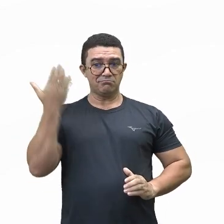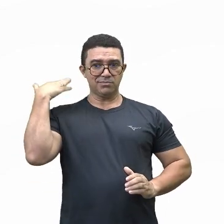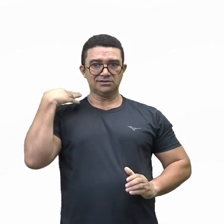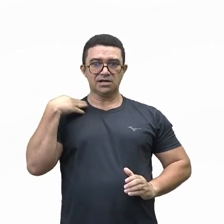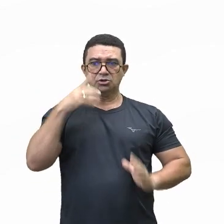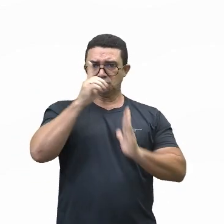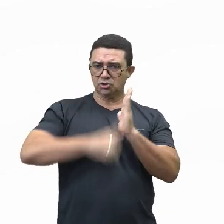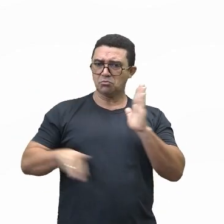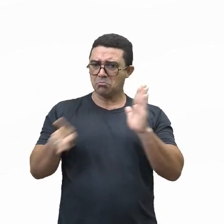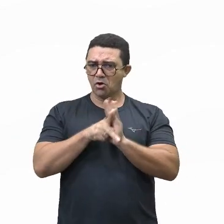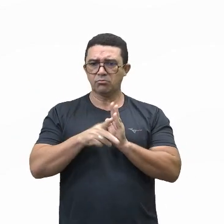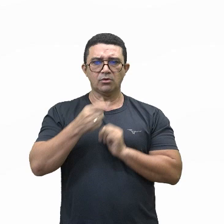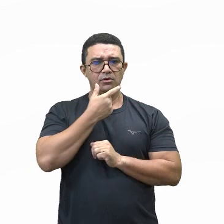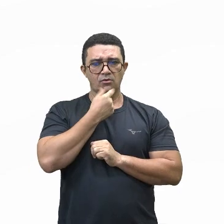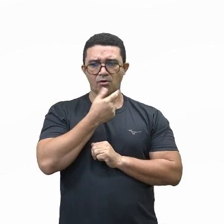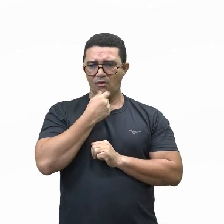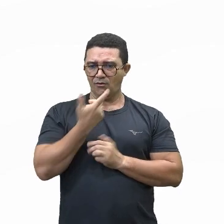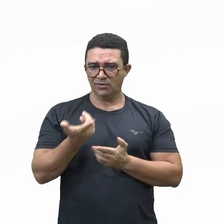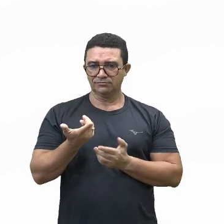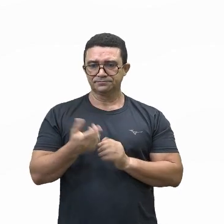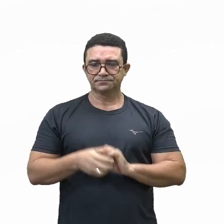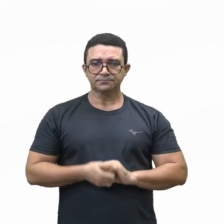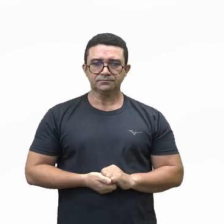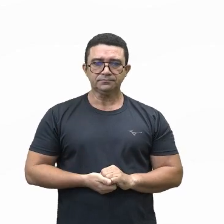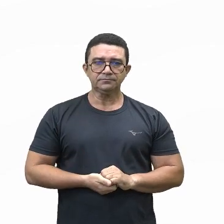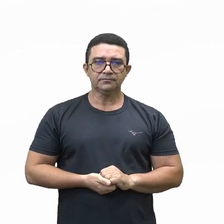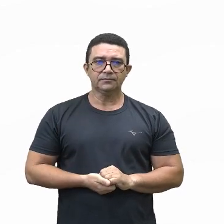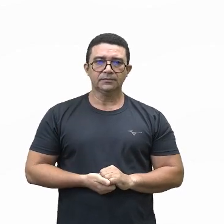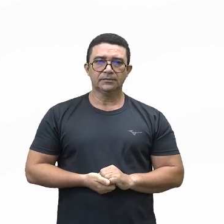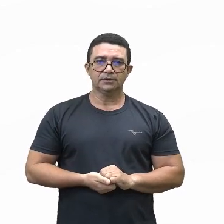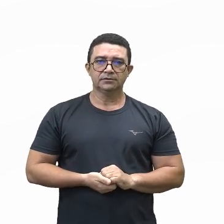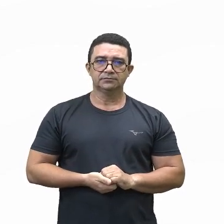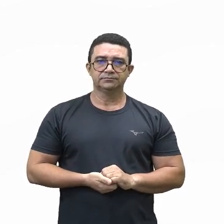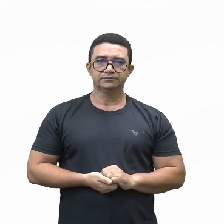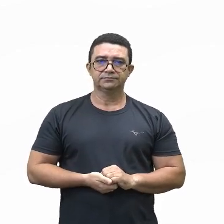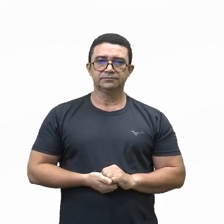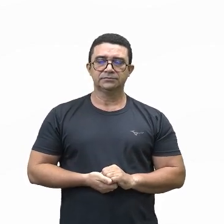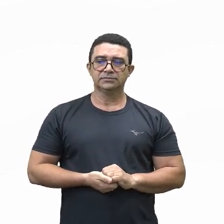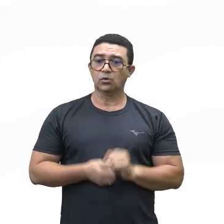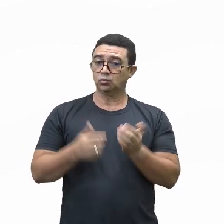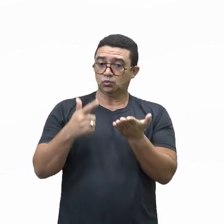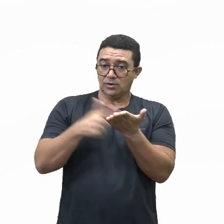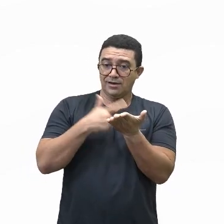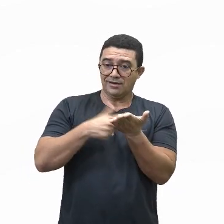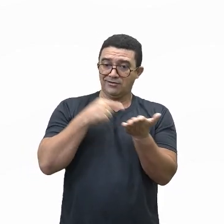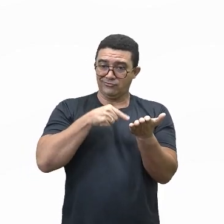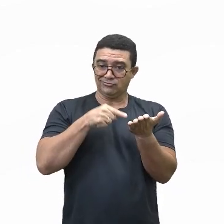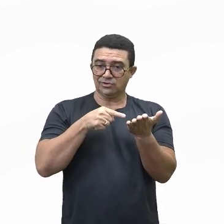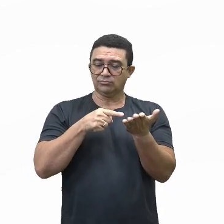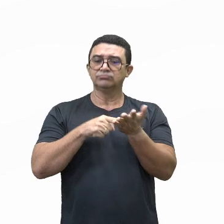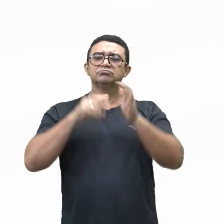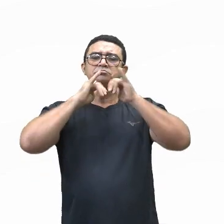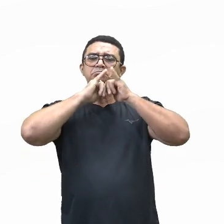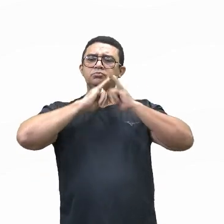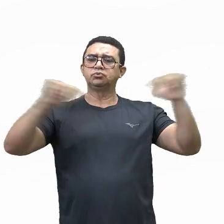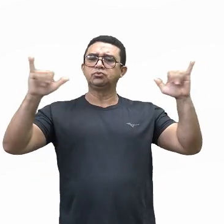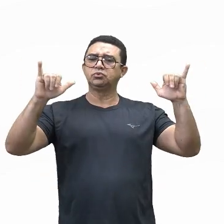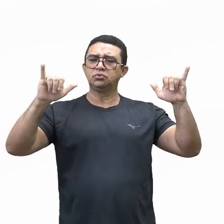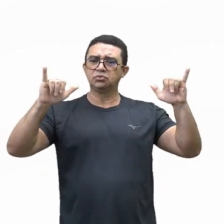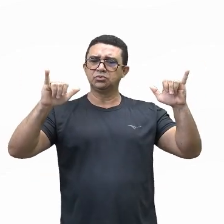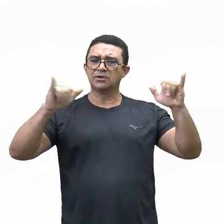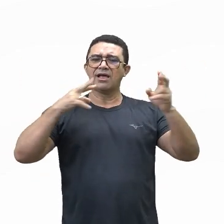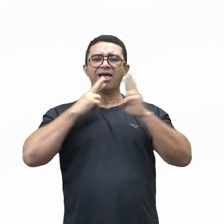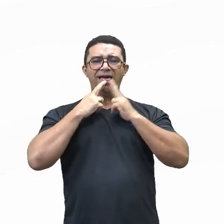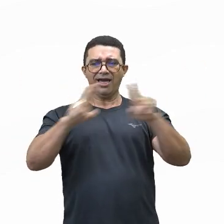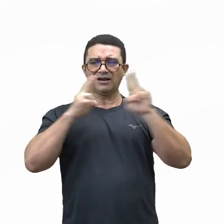fala assim, né? Direito dos homens, não, mulher está fora. Então, essa obra dela denunciava a proibição